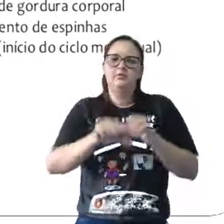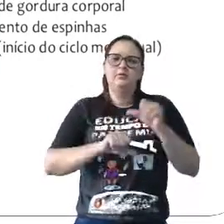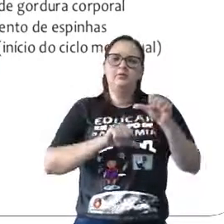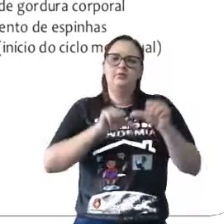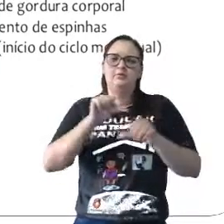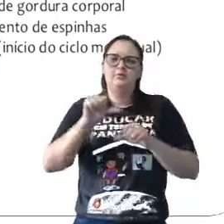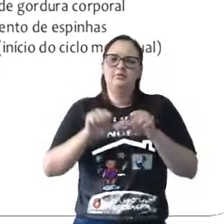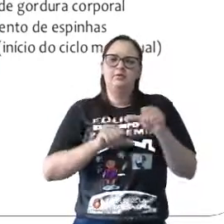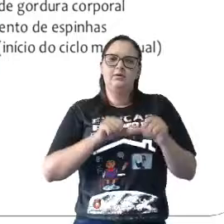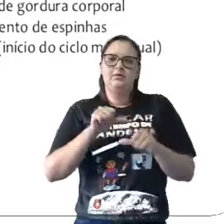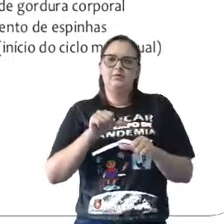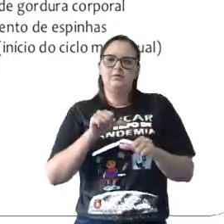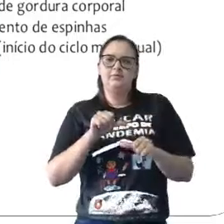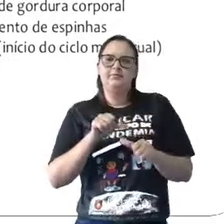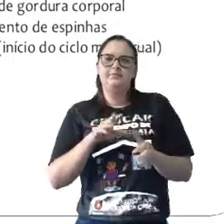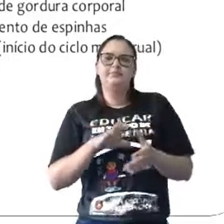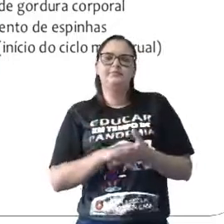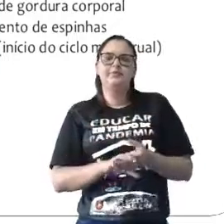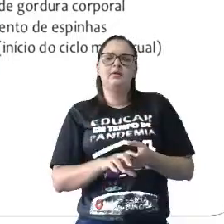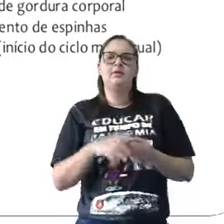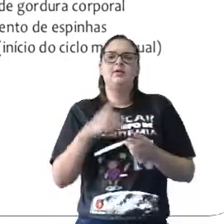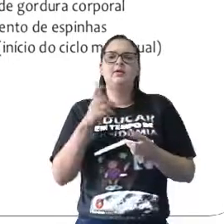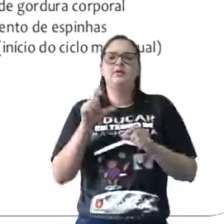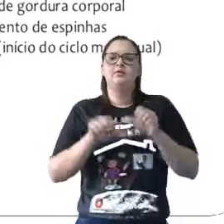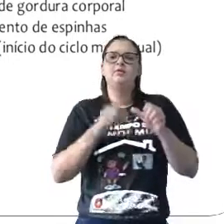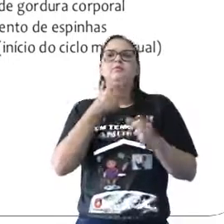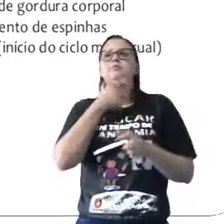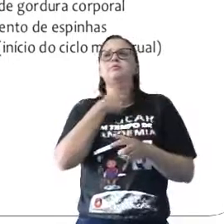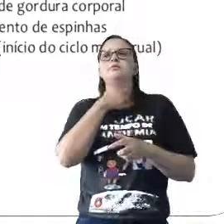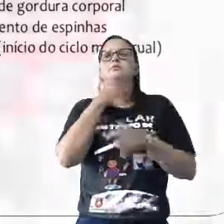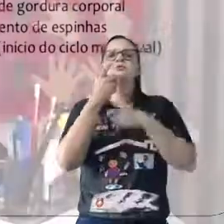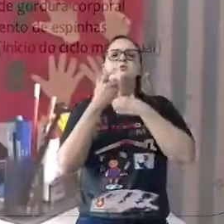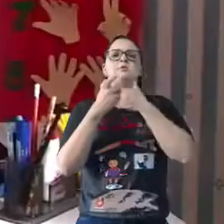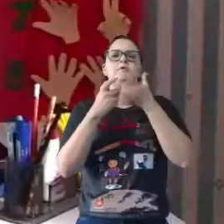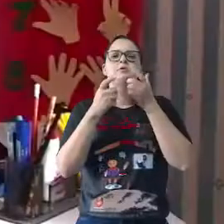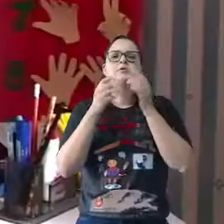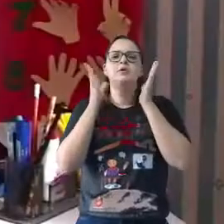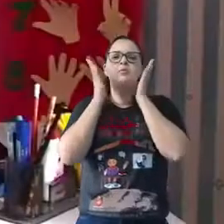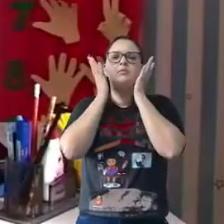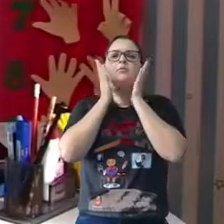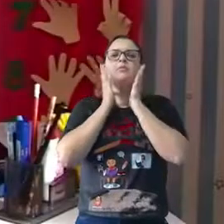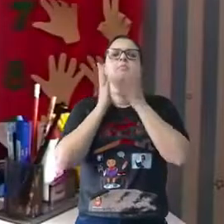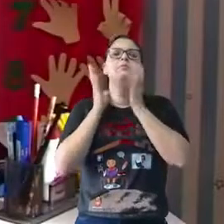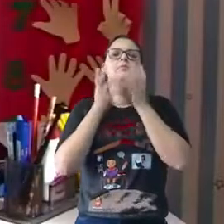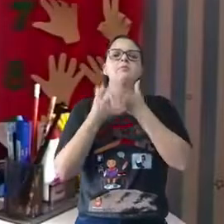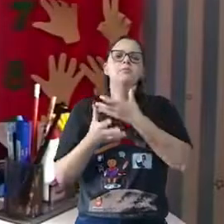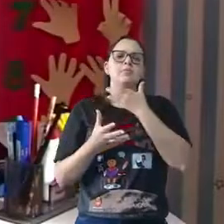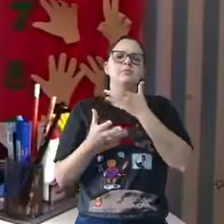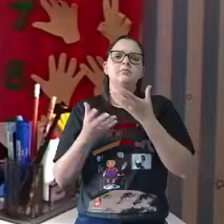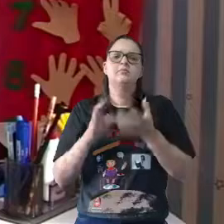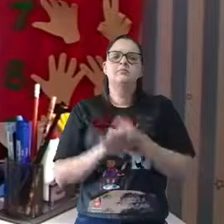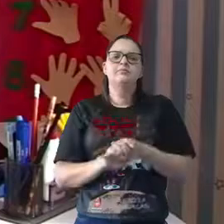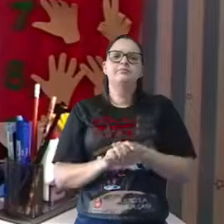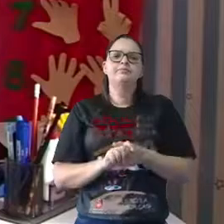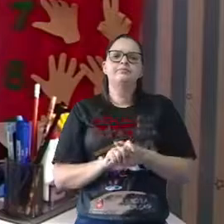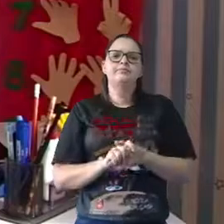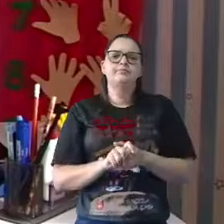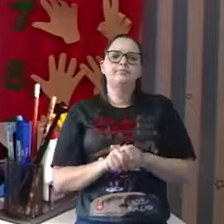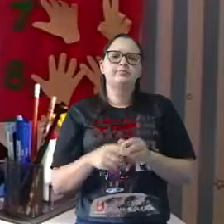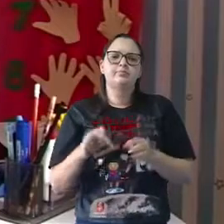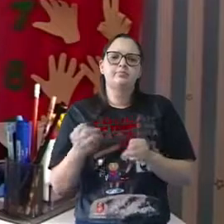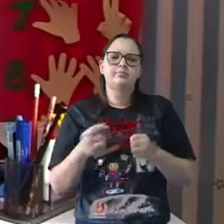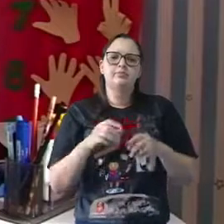que a maioria, né, de mudança na voz, de crescer pelos no rosto e em outras partes do corpo. E tudo isso são